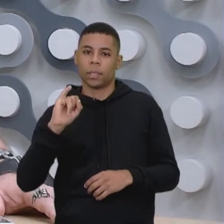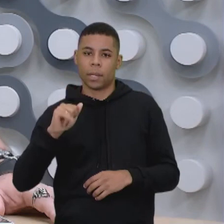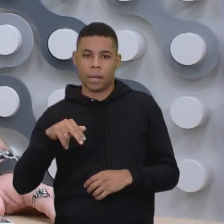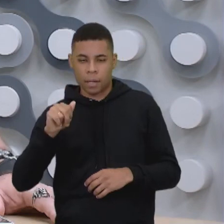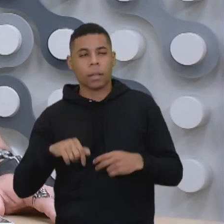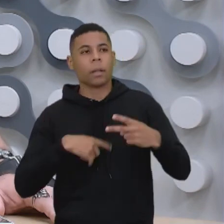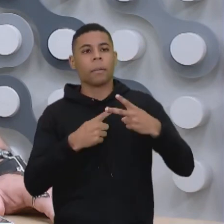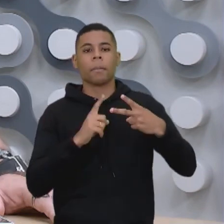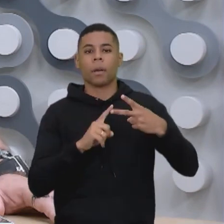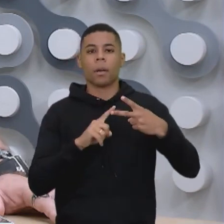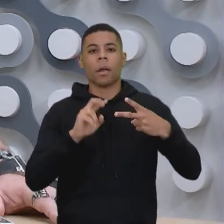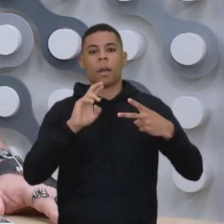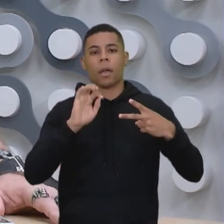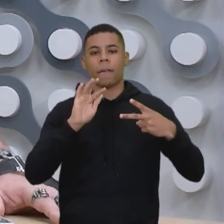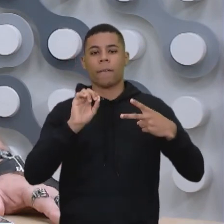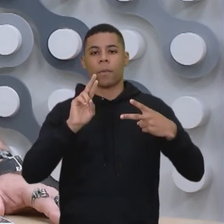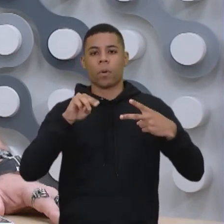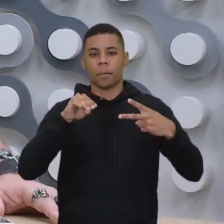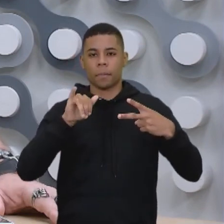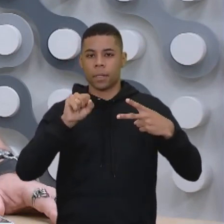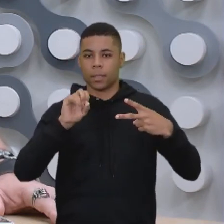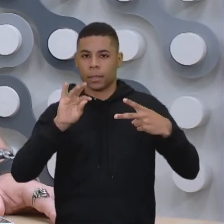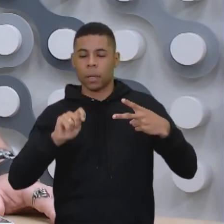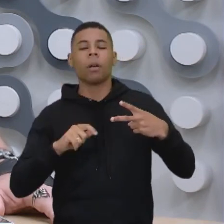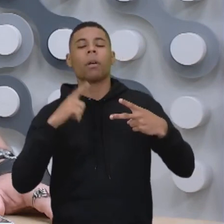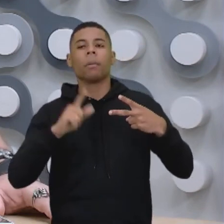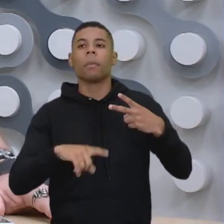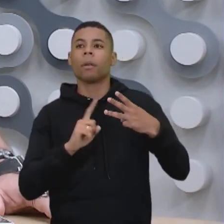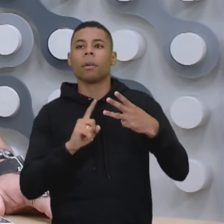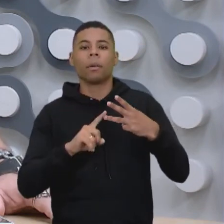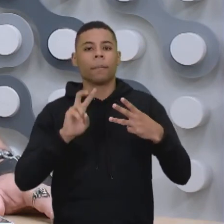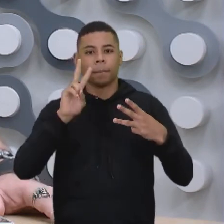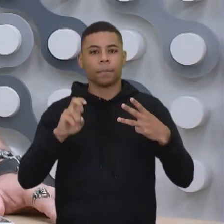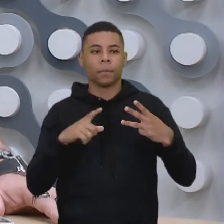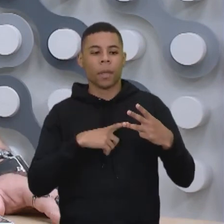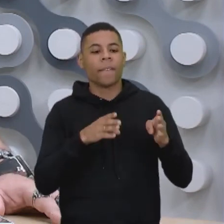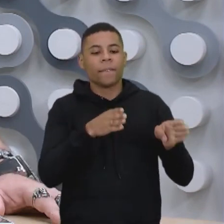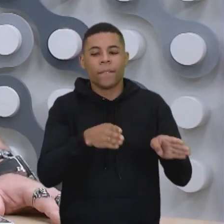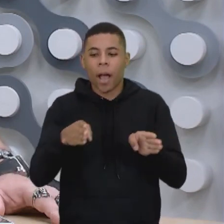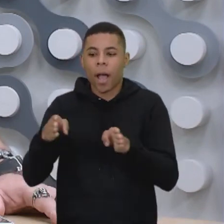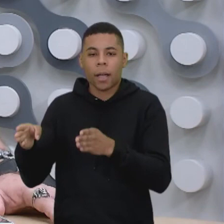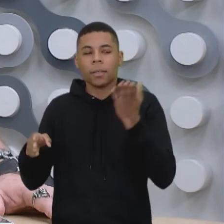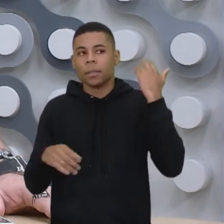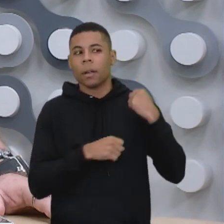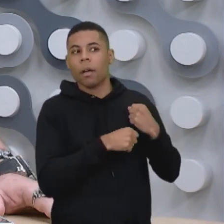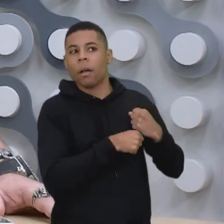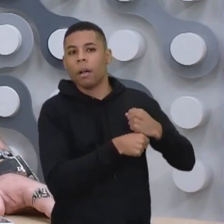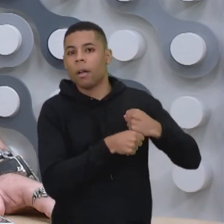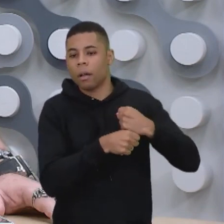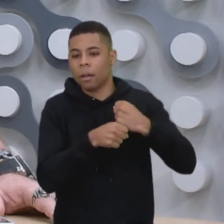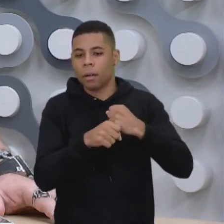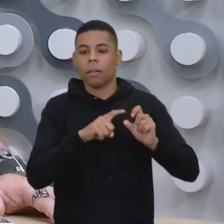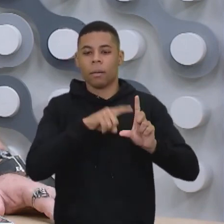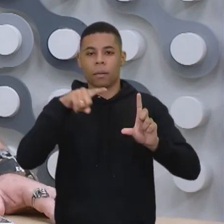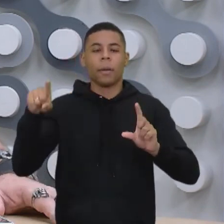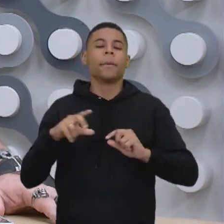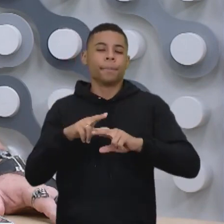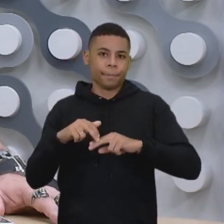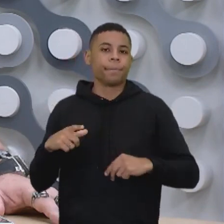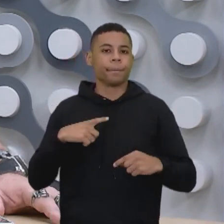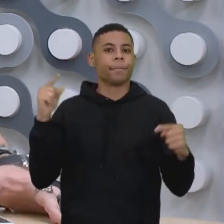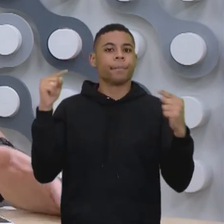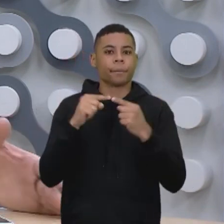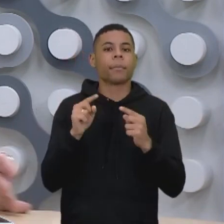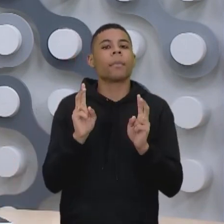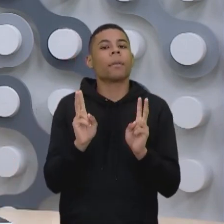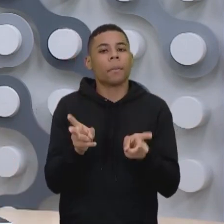teoria reformista, né, e também sobre essa relação aí das fases aí da transição demográfica, né, porque tem muito a